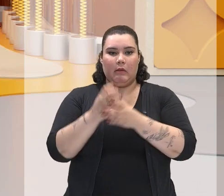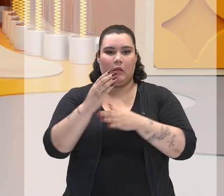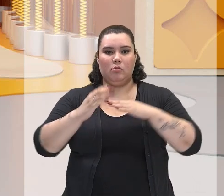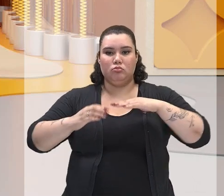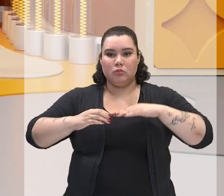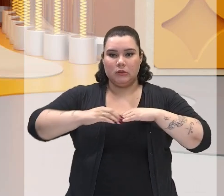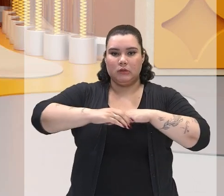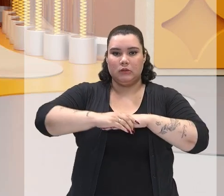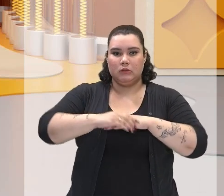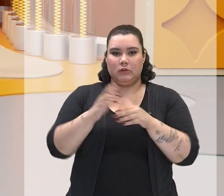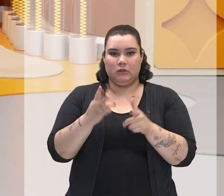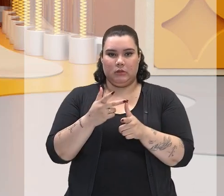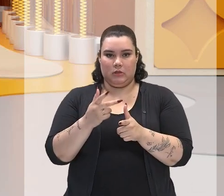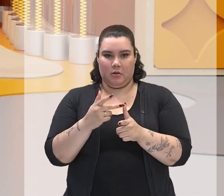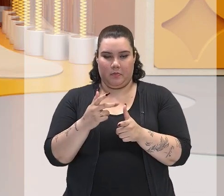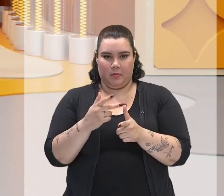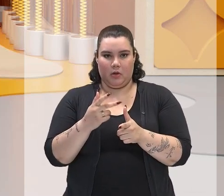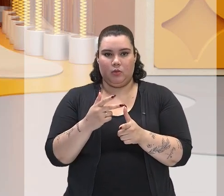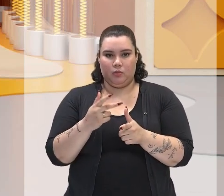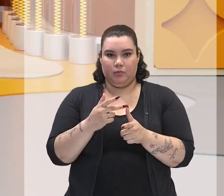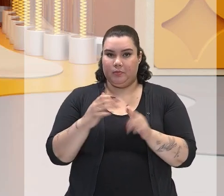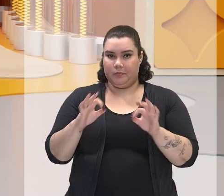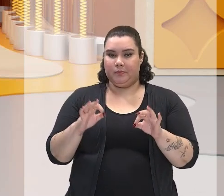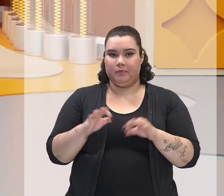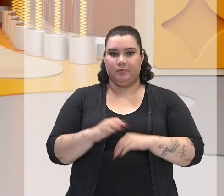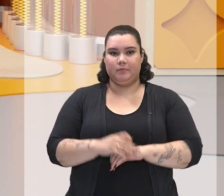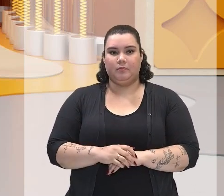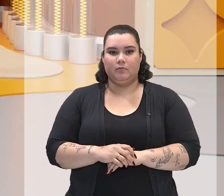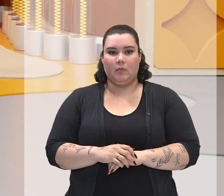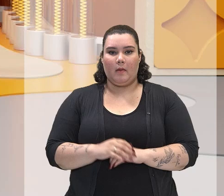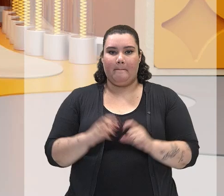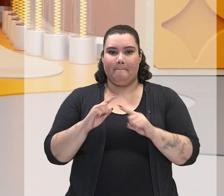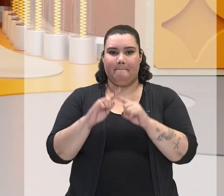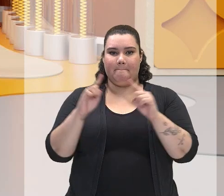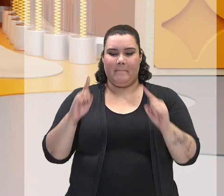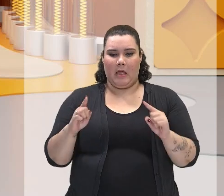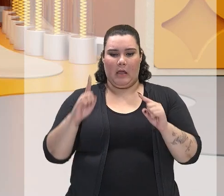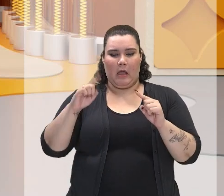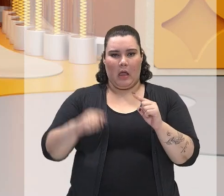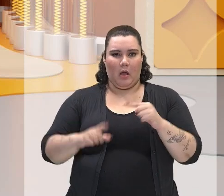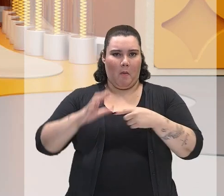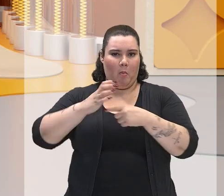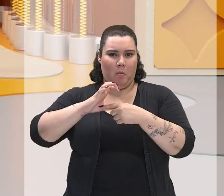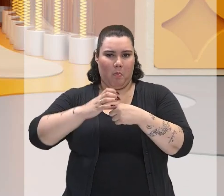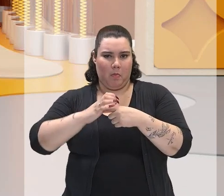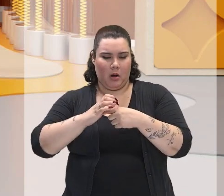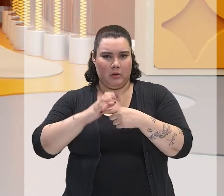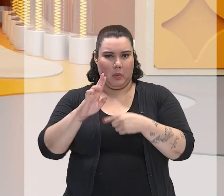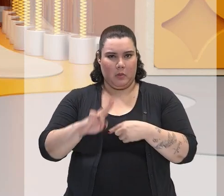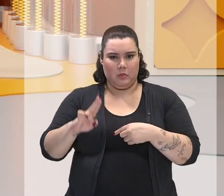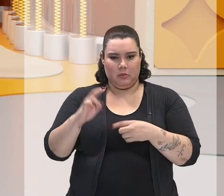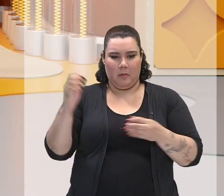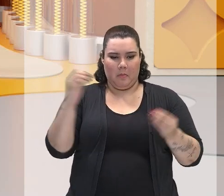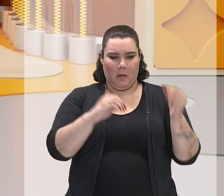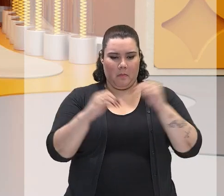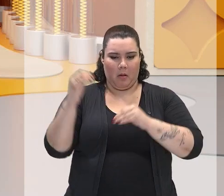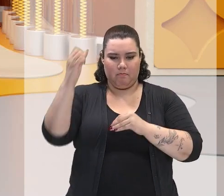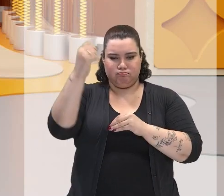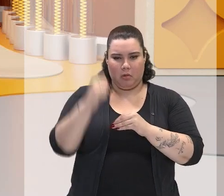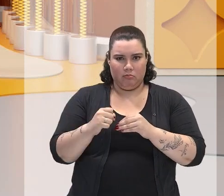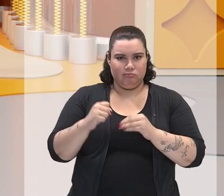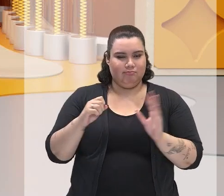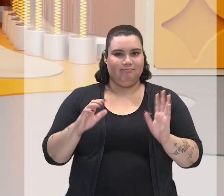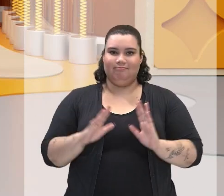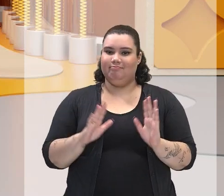está fazendo ou fabricando um sapato. Mas é uma máquina que está cortando? É uma máquina que está montando esse sapato?